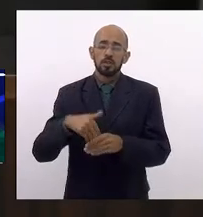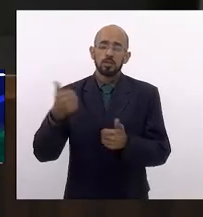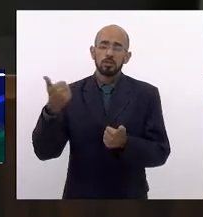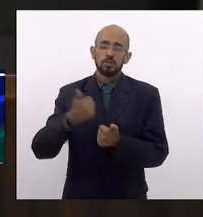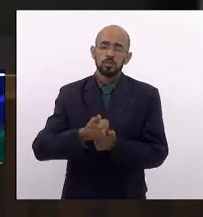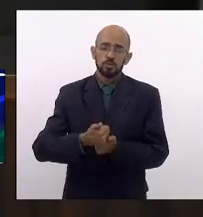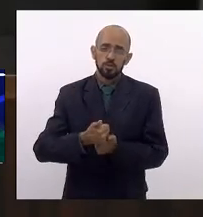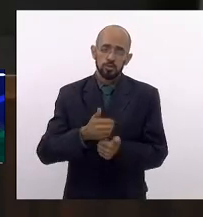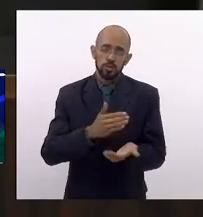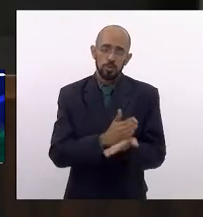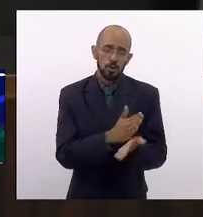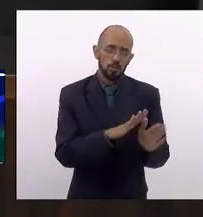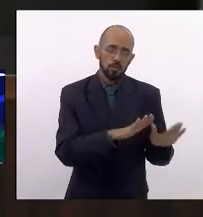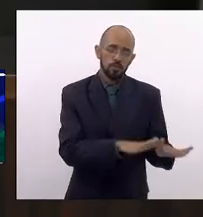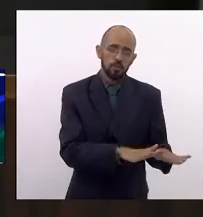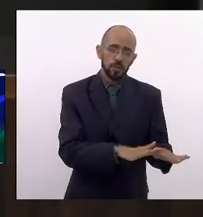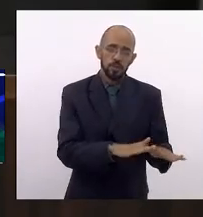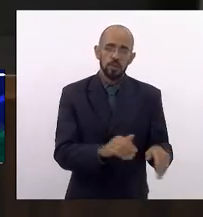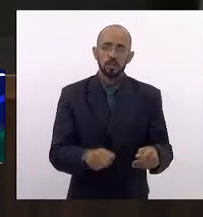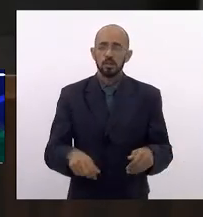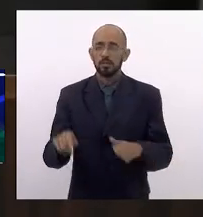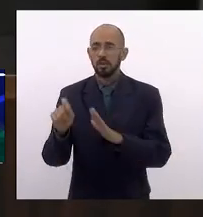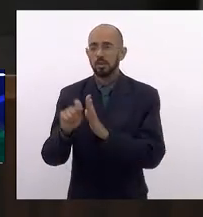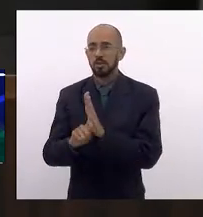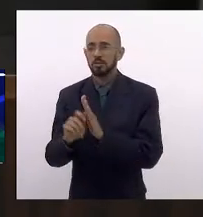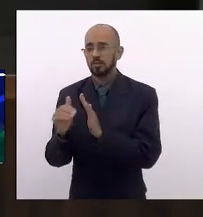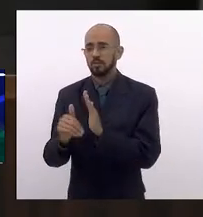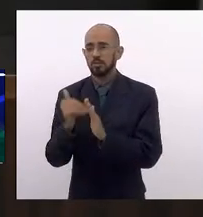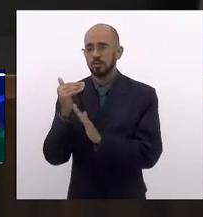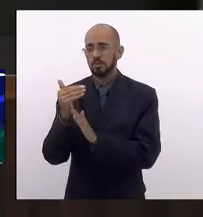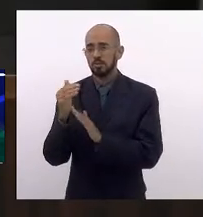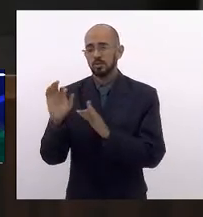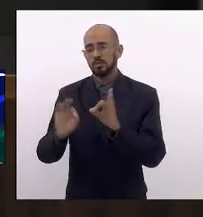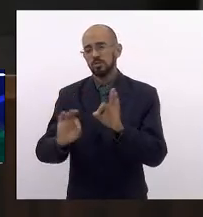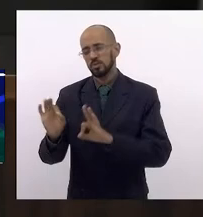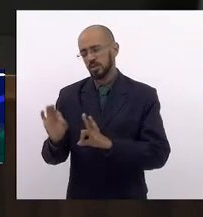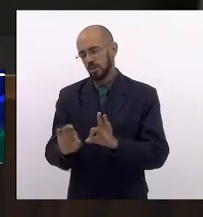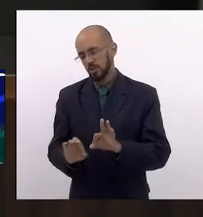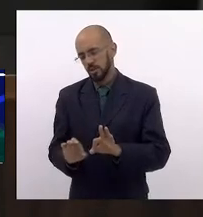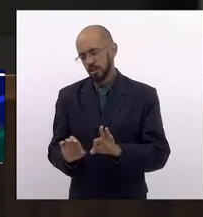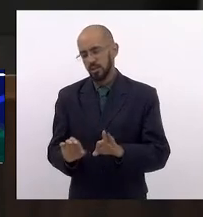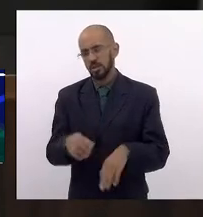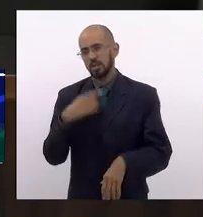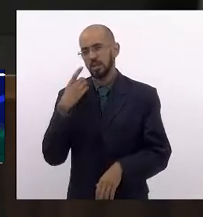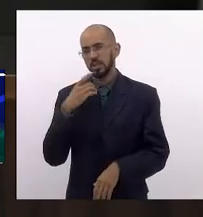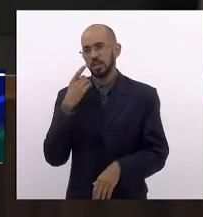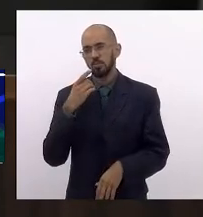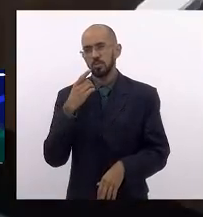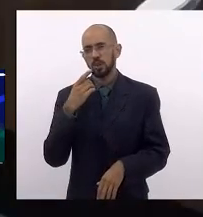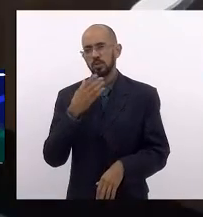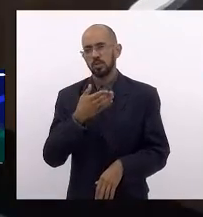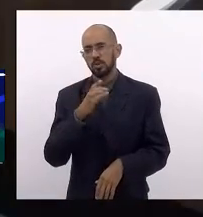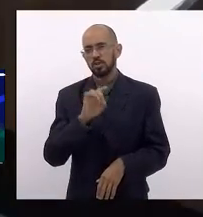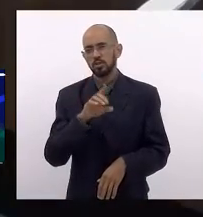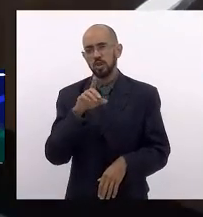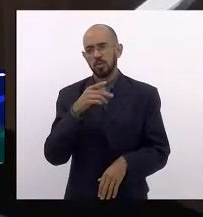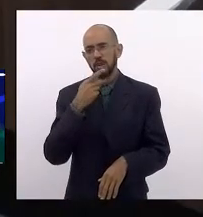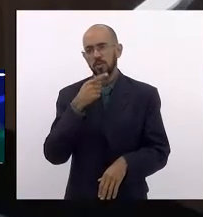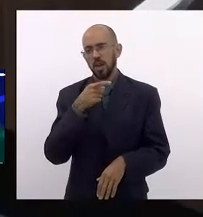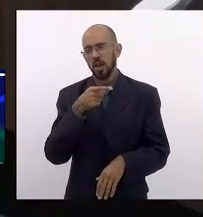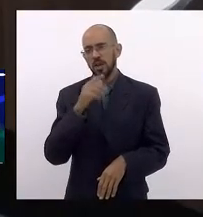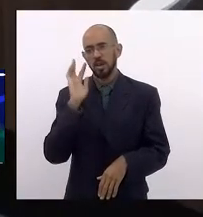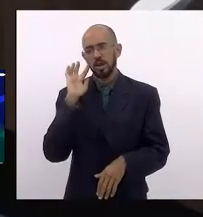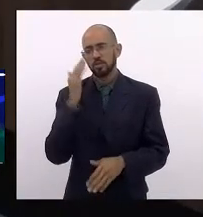ccjc hoje que a palavra pobreza custam aprovado na redação do Messenger questão de ordem para a segunda a discussão de parado apenas para conseguir no